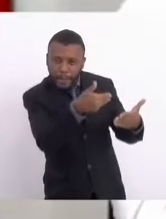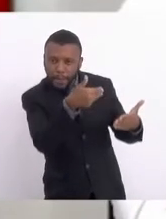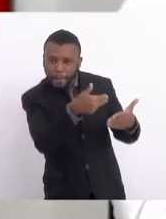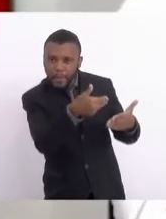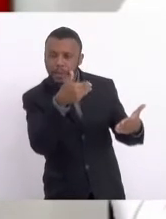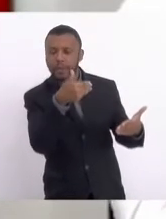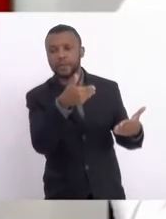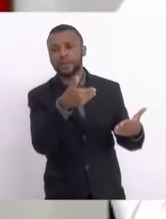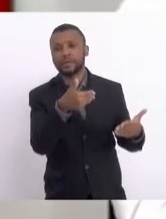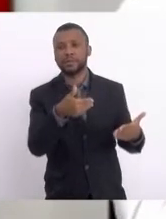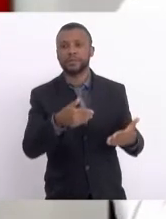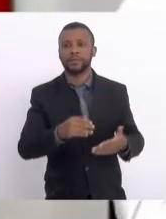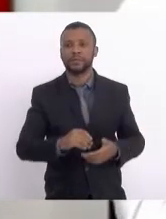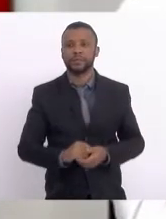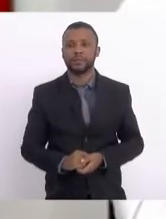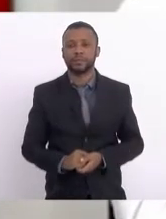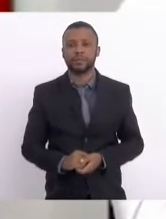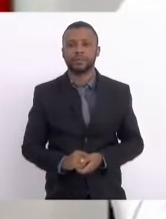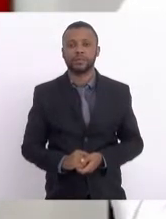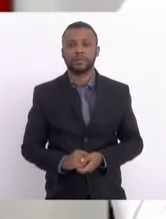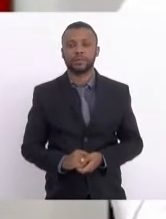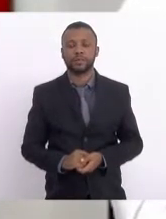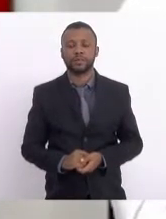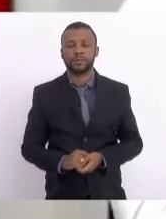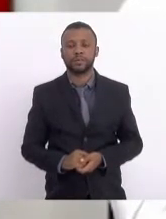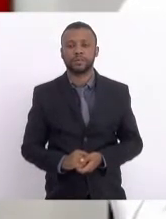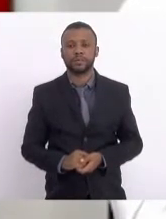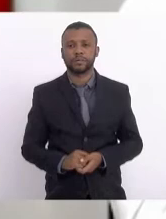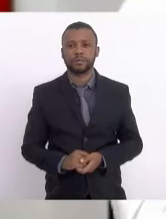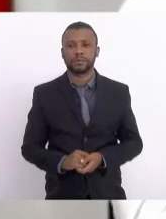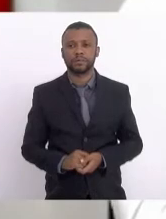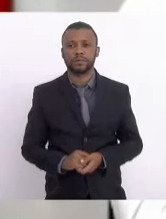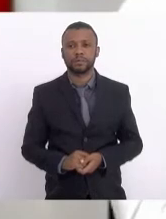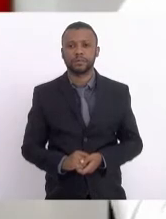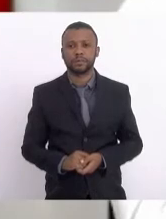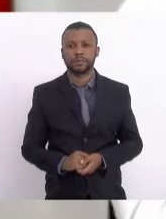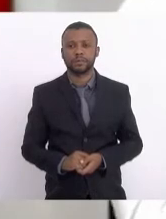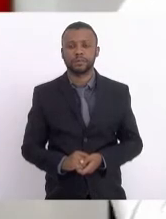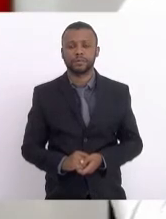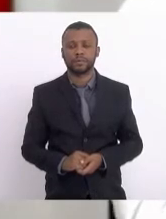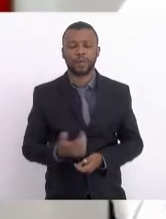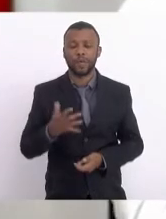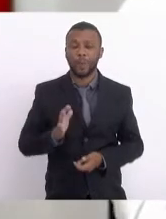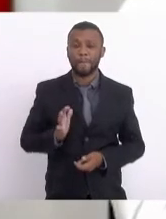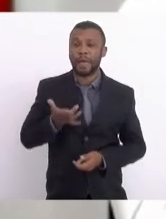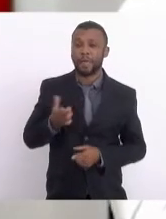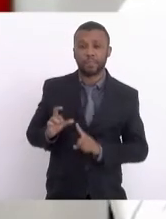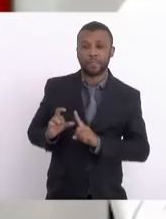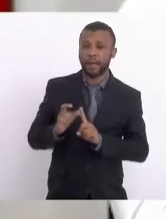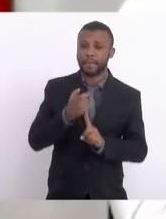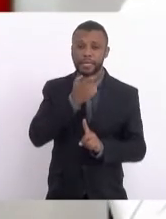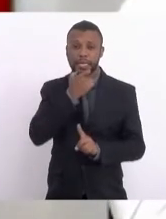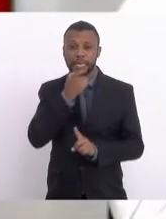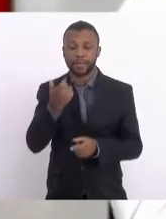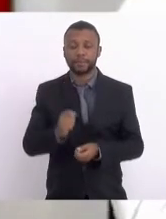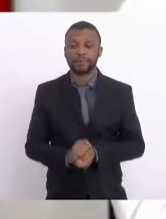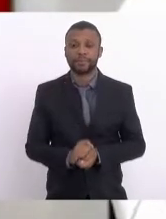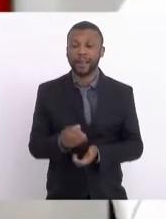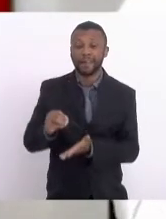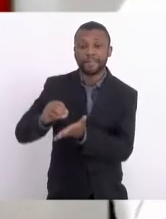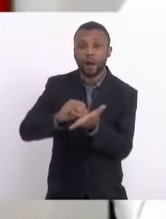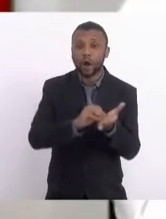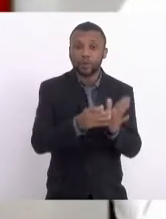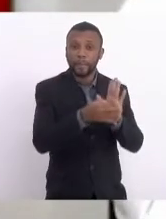Fire Communication e sou péssima em inglês. Pendente dos pareceres das comissões de